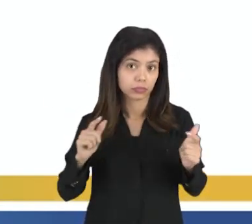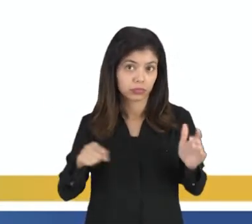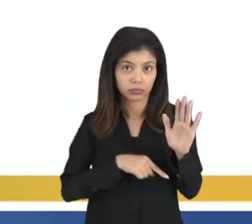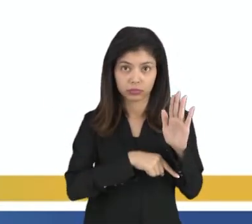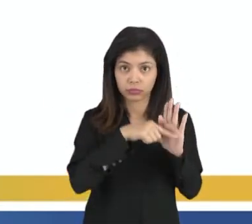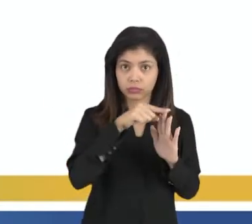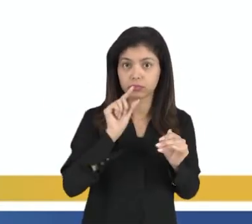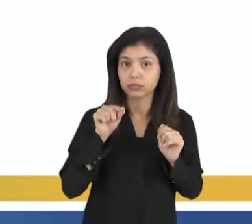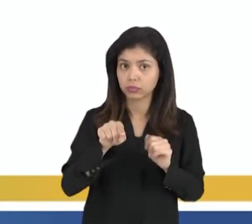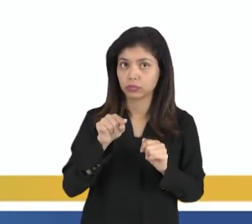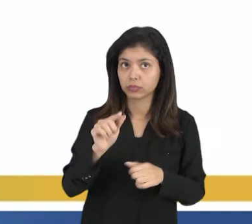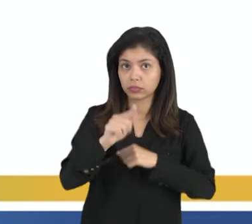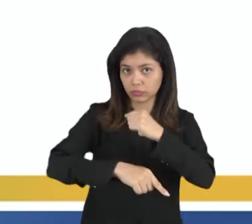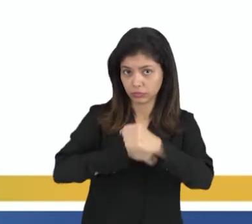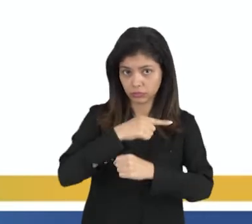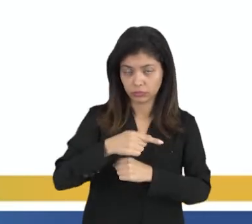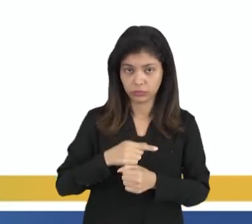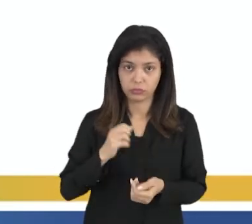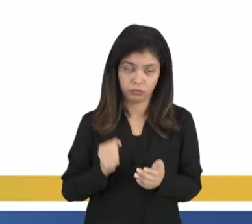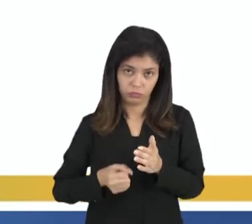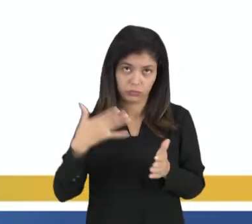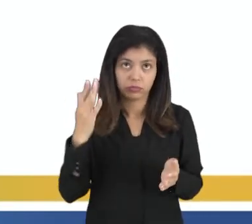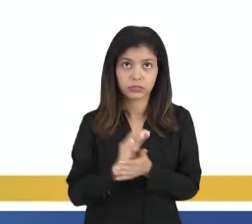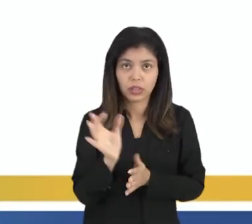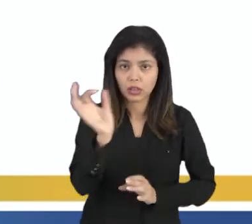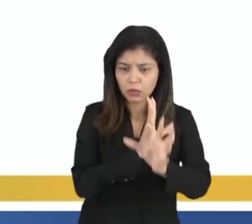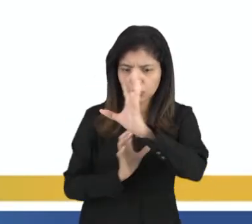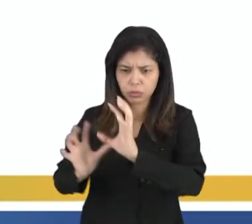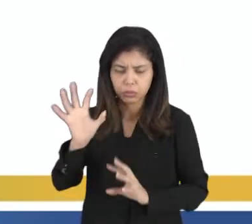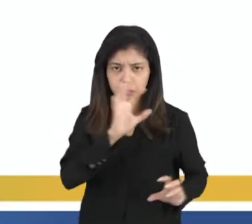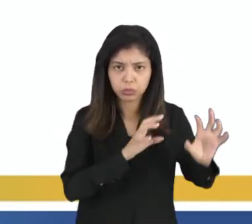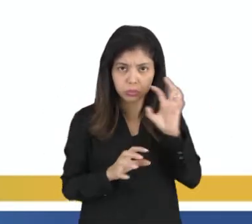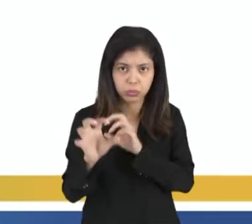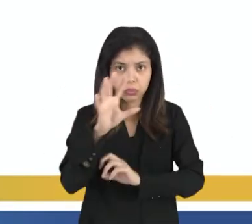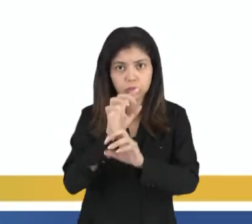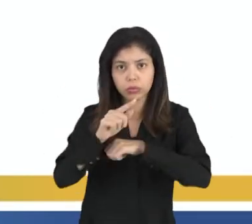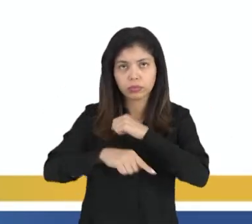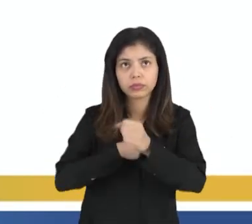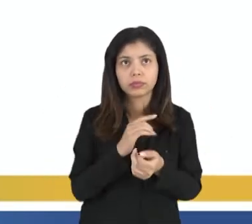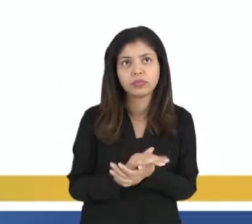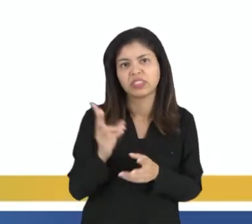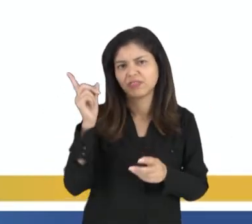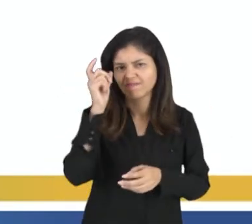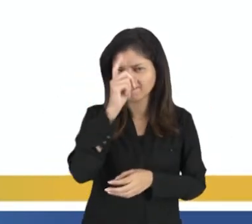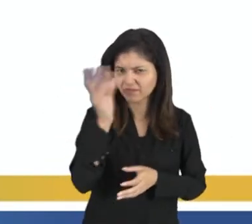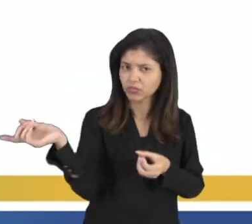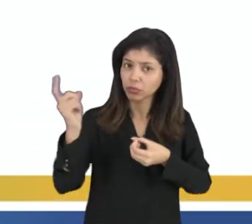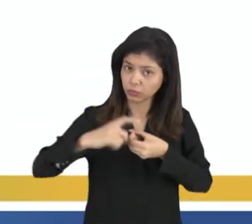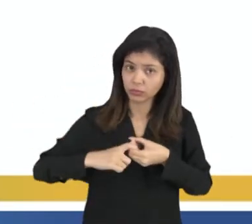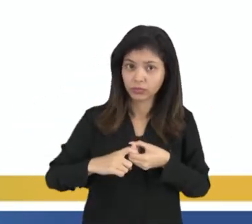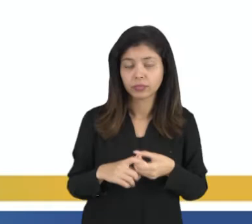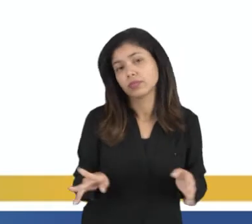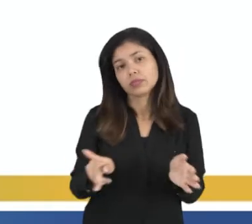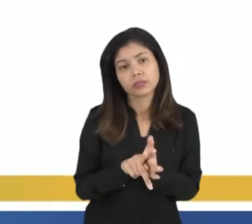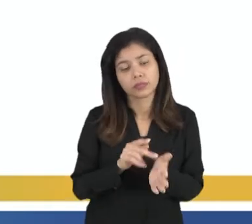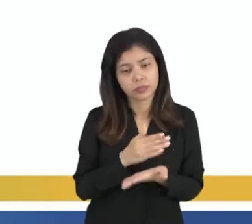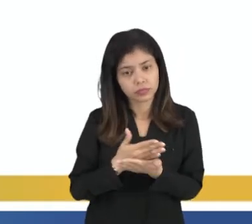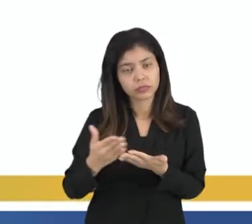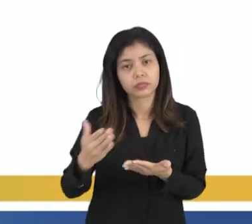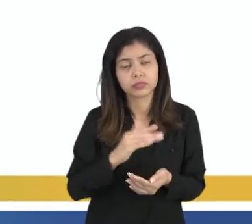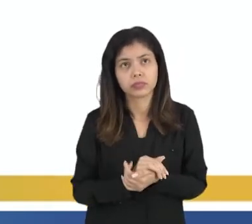temperatura, esses átomos eles ficam bastante desorganizados. E é muito complicado voltar para esse estágio